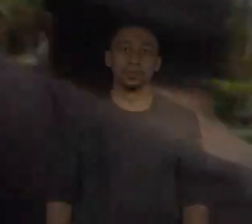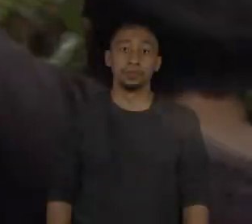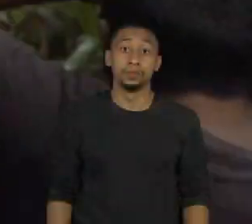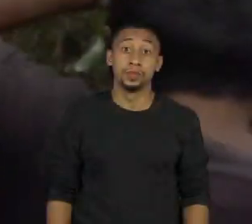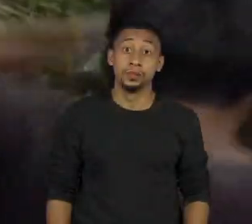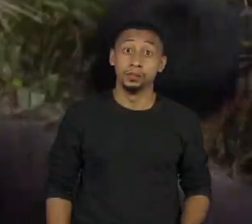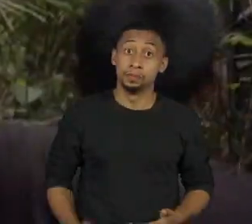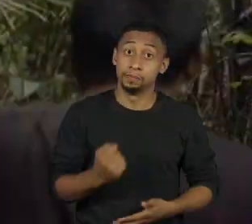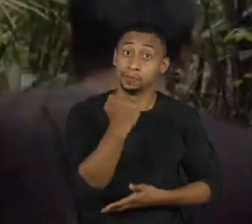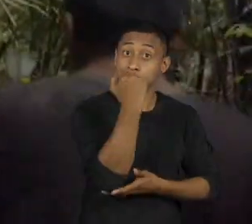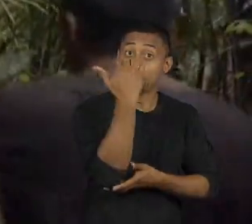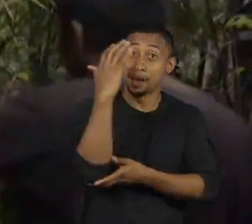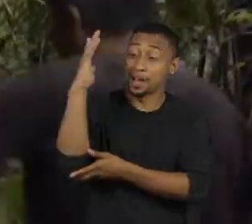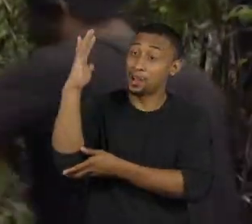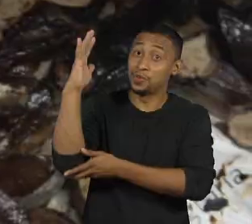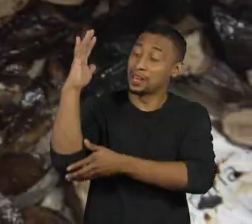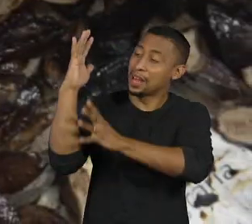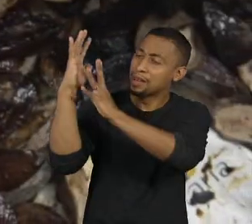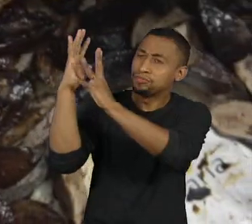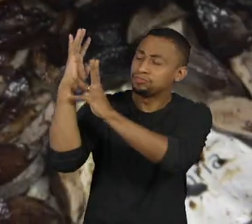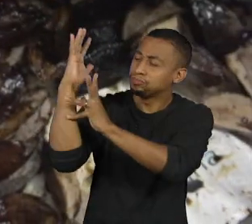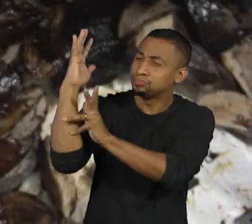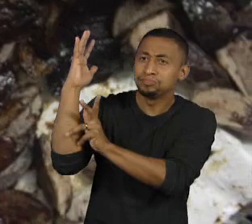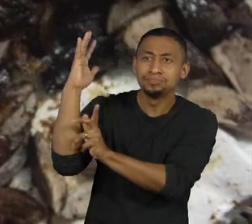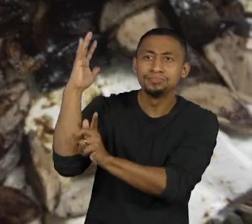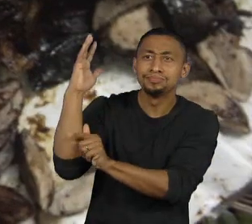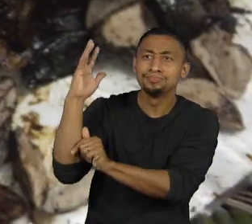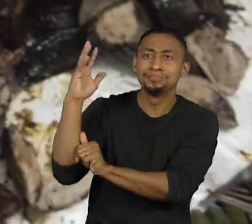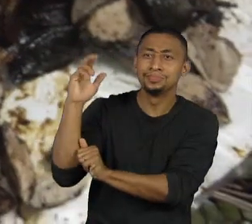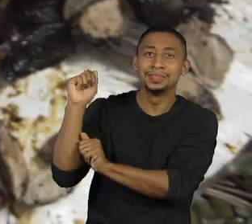Manter a árvore limpa de cipós,